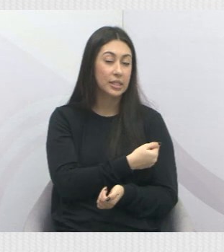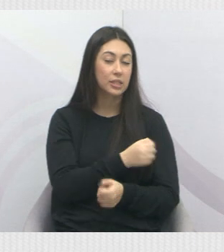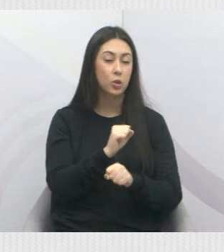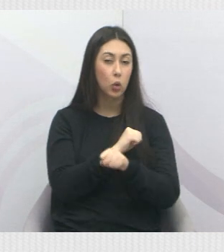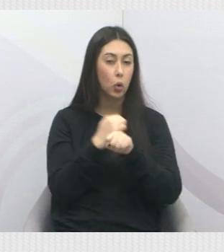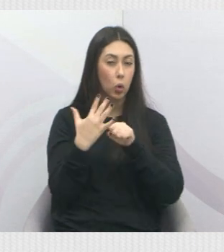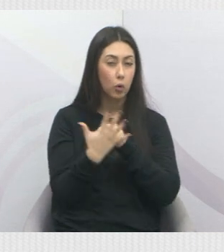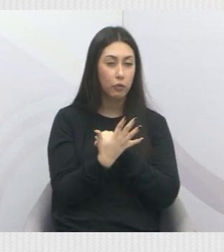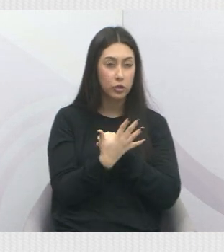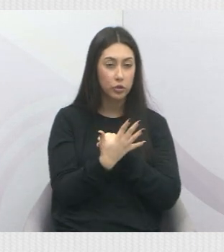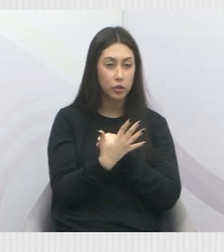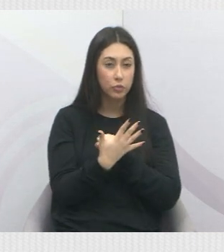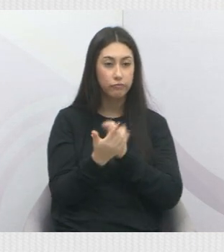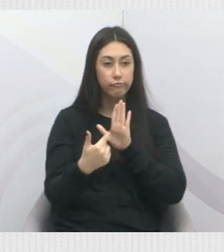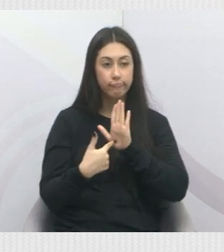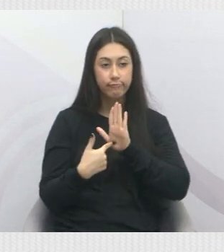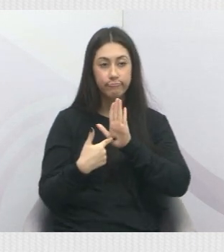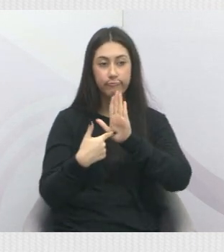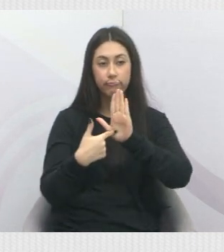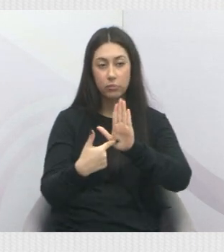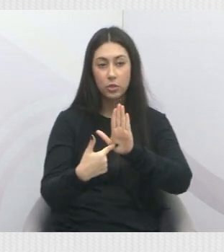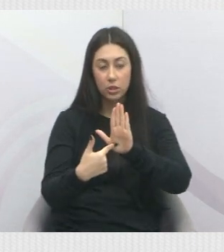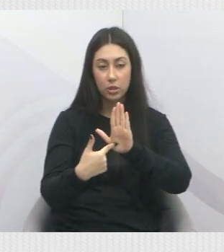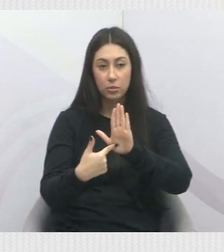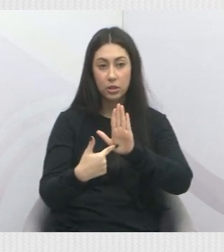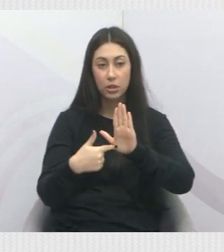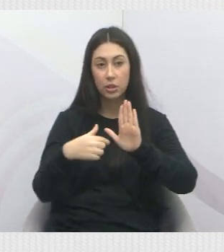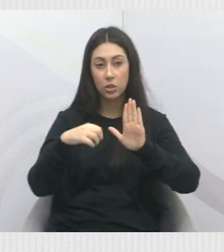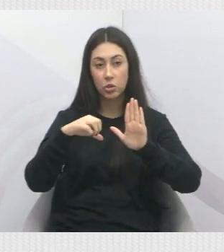Covid. Sinalizamos que